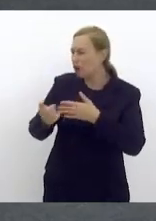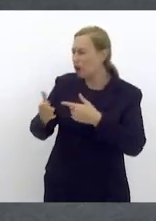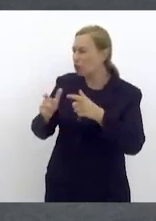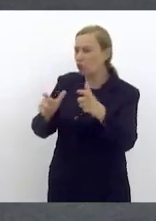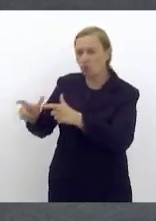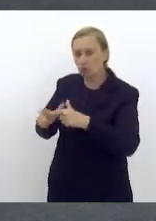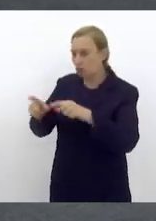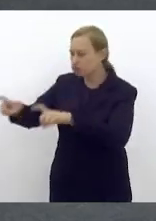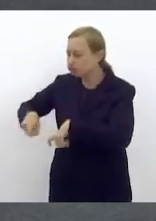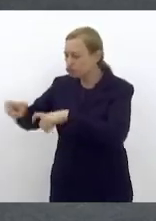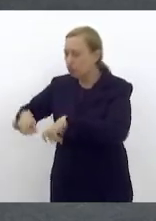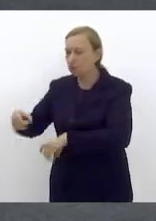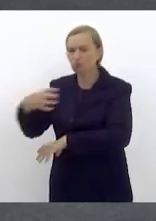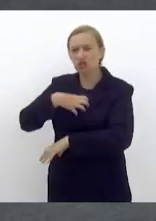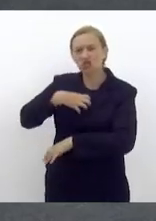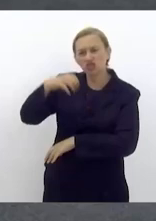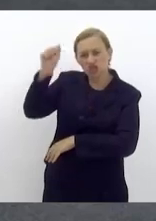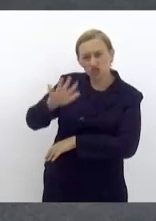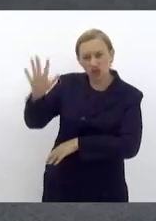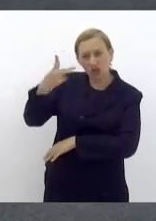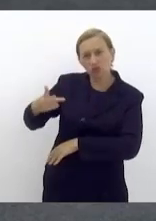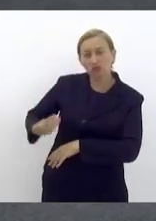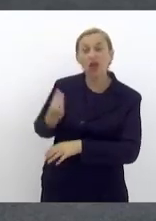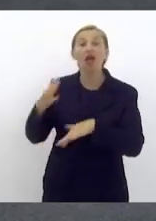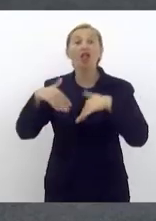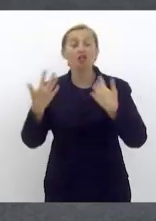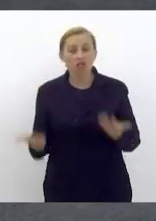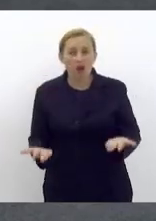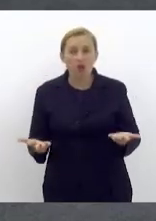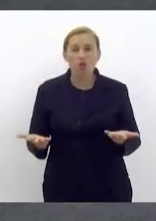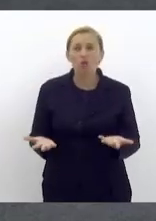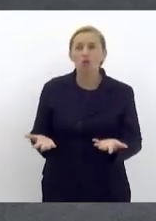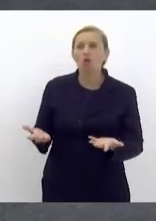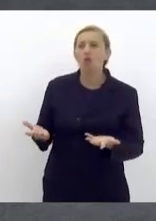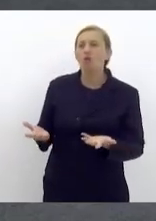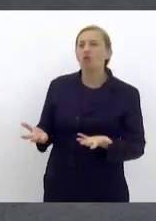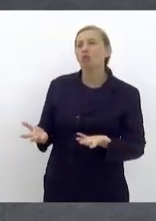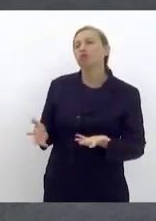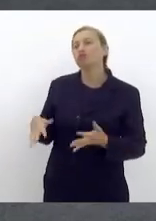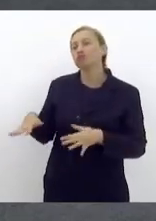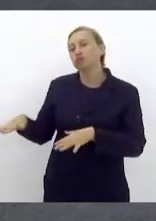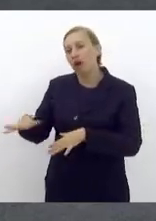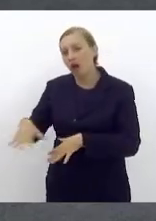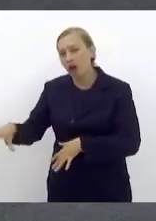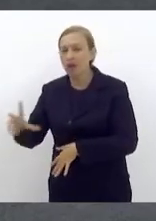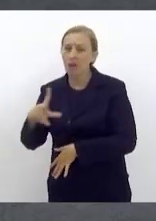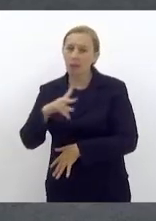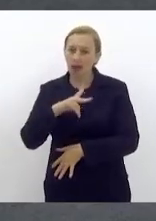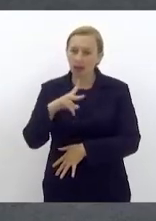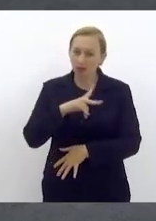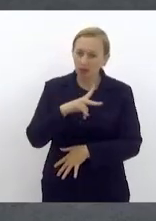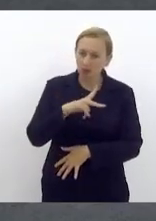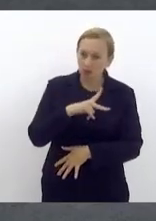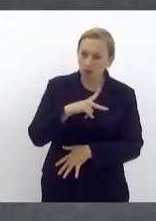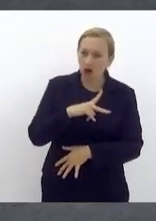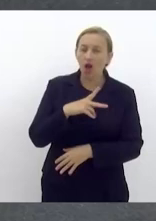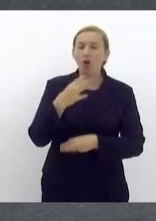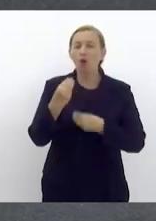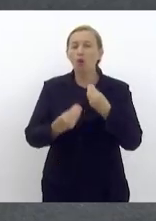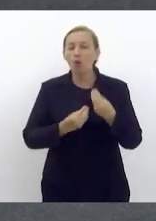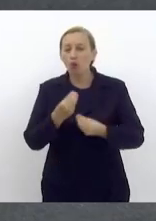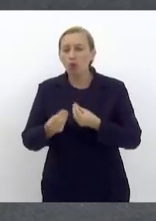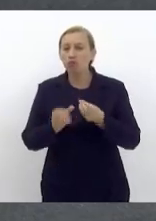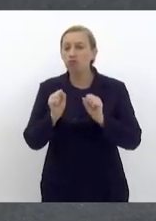assim, no sentido geral das suas vidas. Então, no campo privado e da forma como nós vamos poder